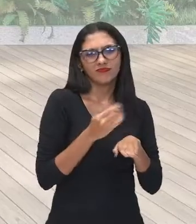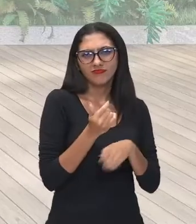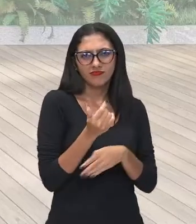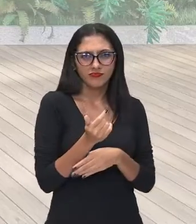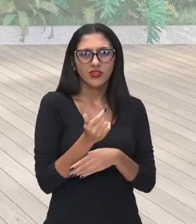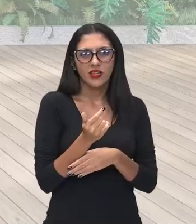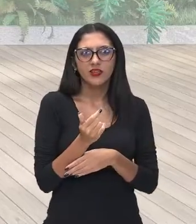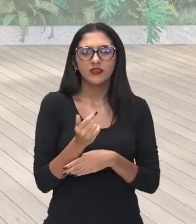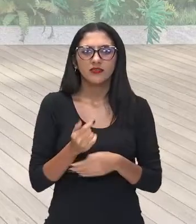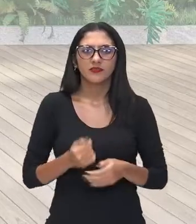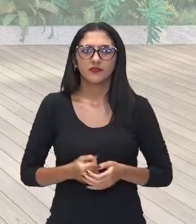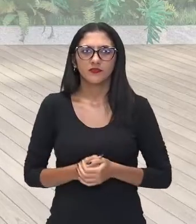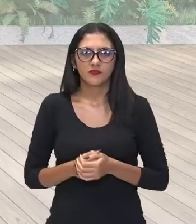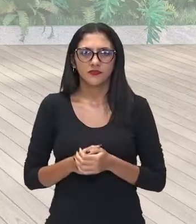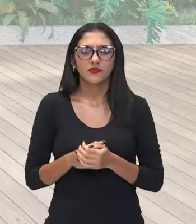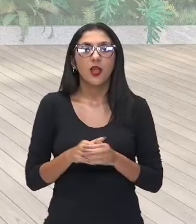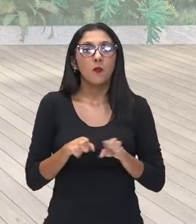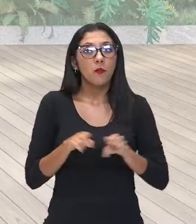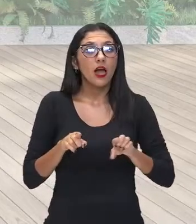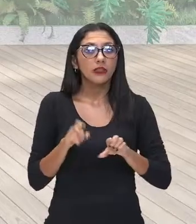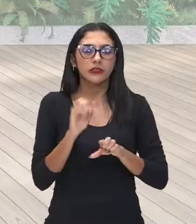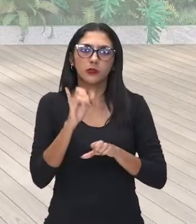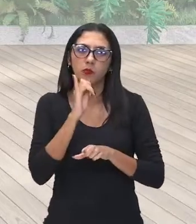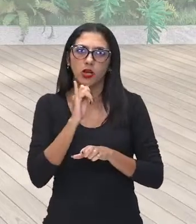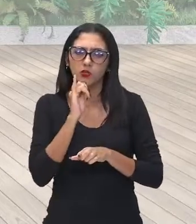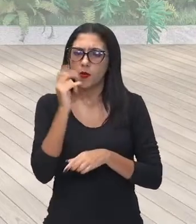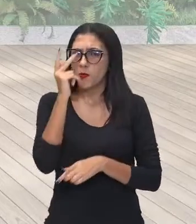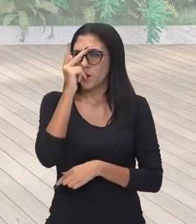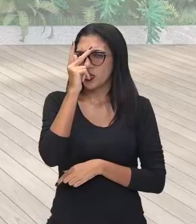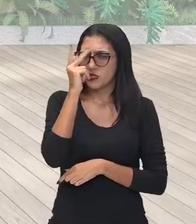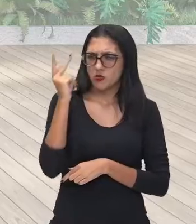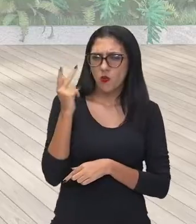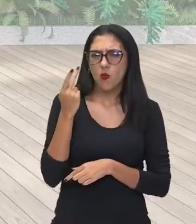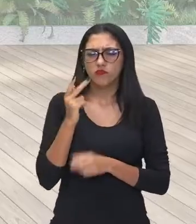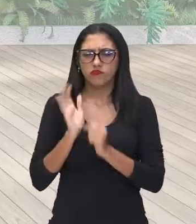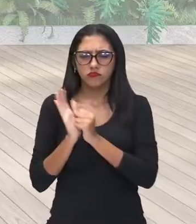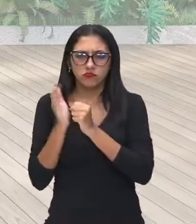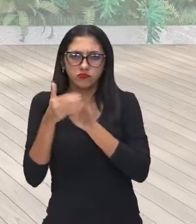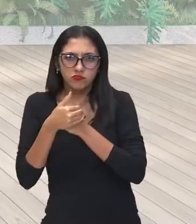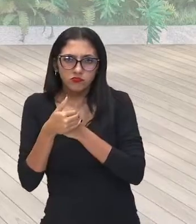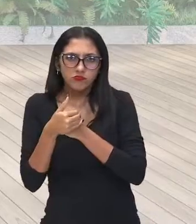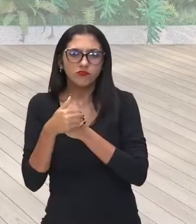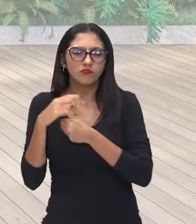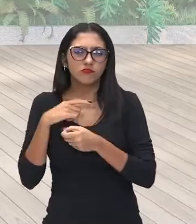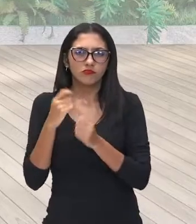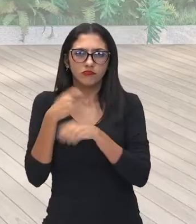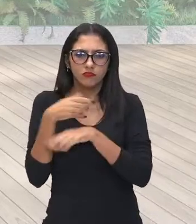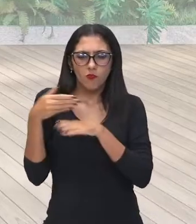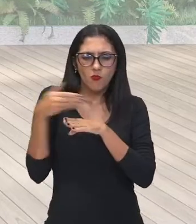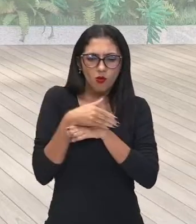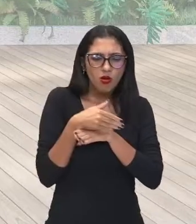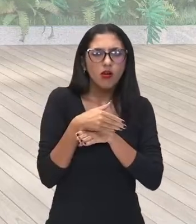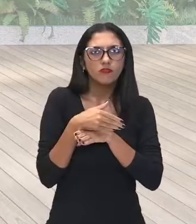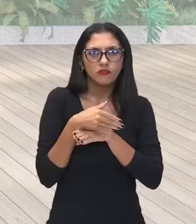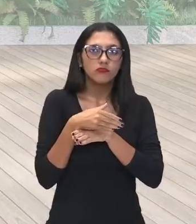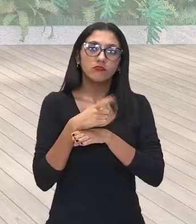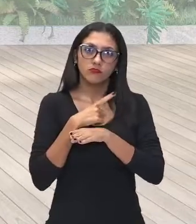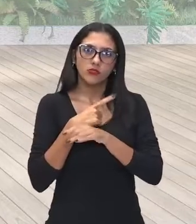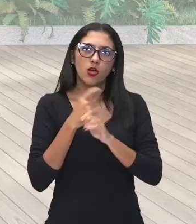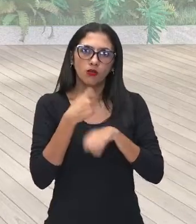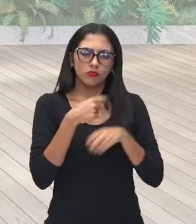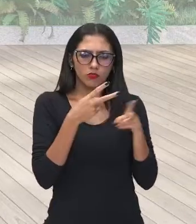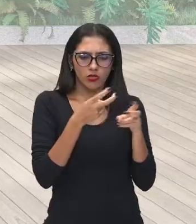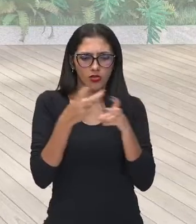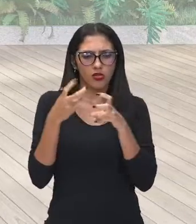deixou, né, pistas para que depois nós pudéssemos seguir, né? Então, essas pistas,